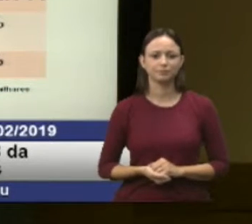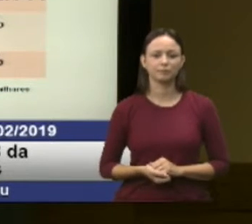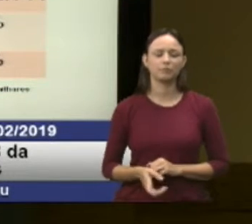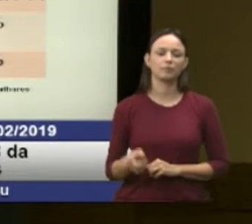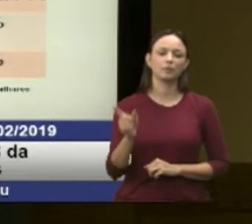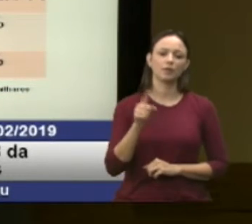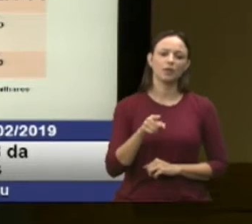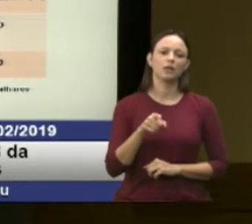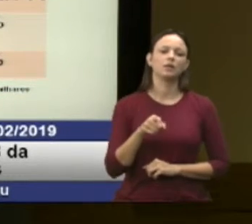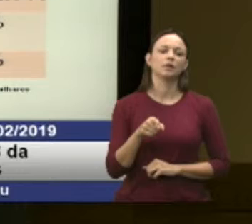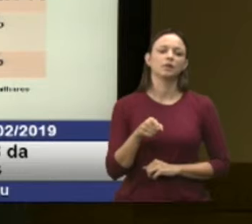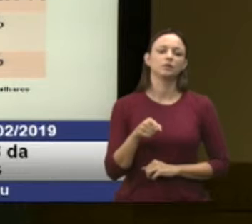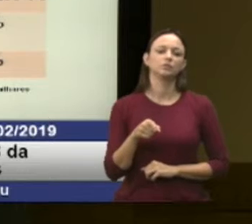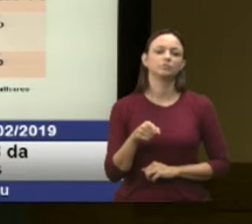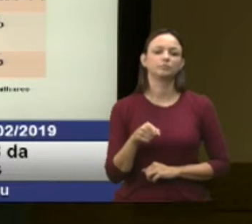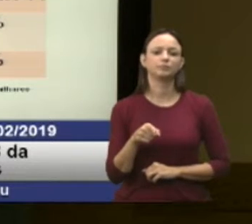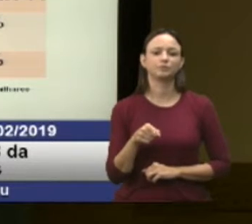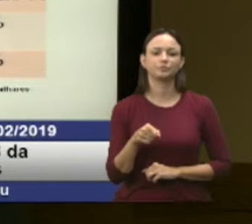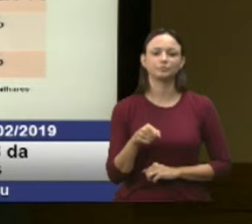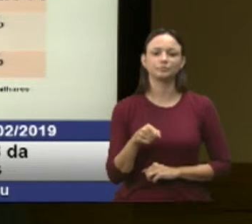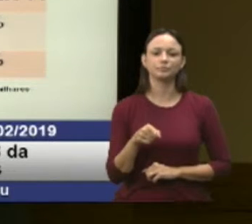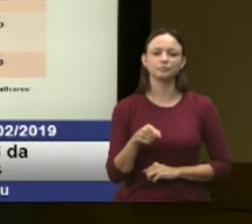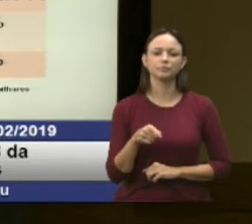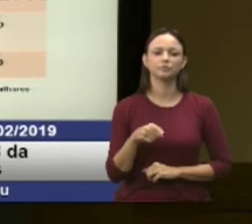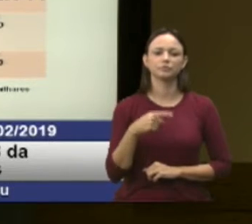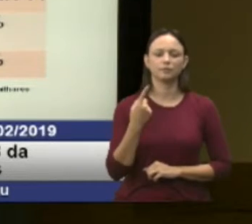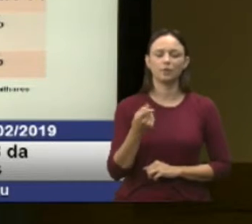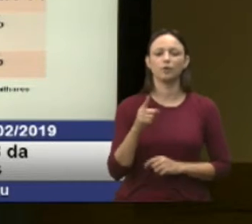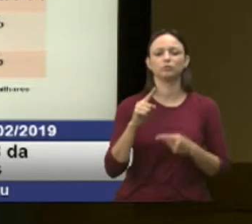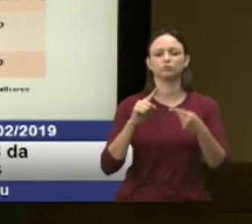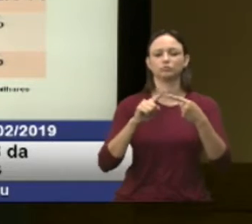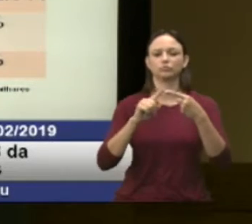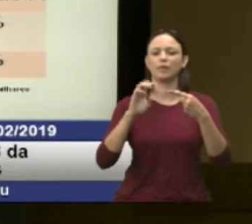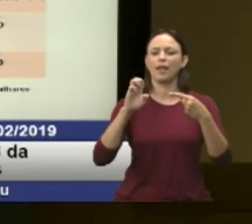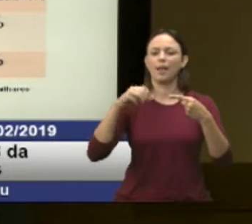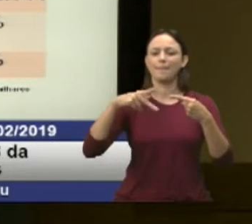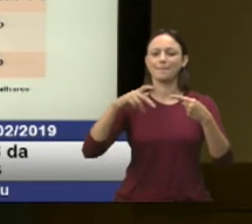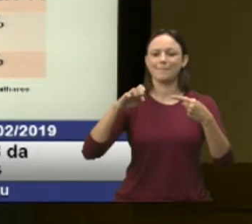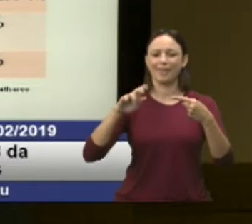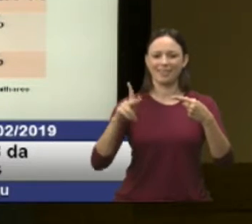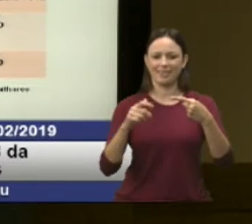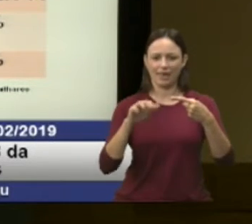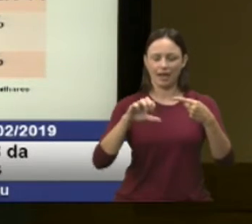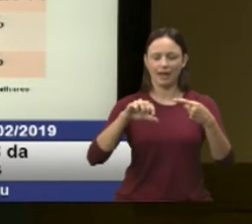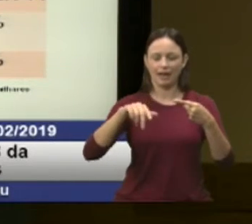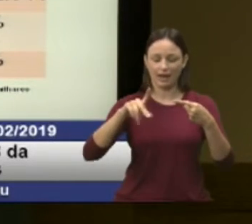Diante, né, então, empenhado, nós utilizamos